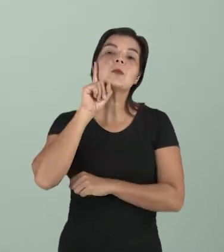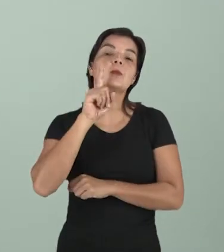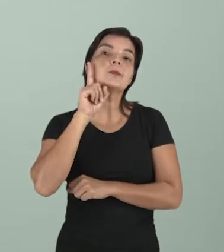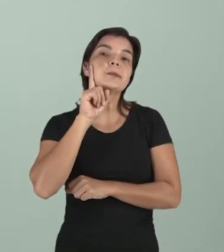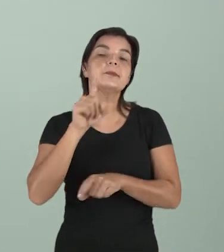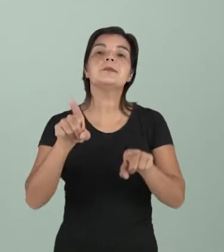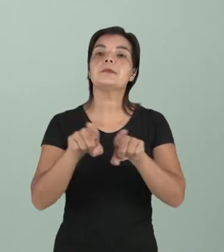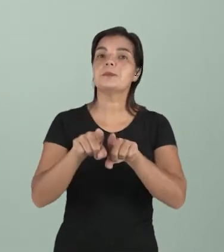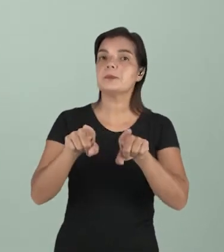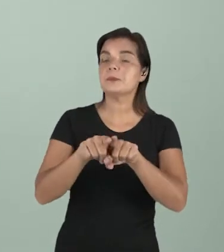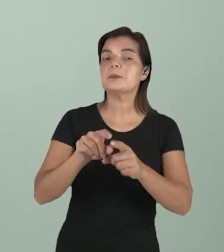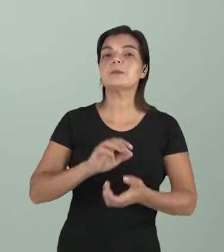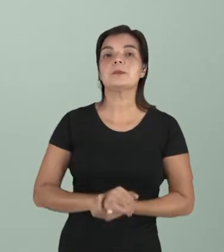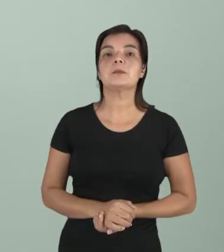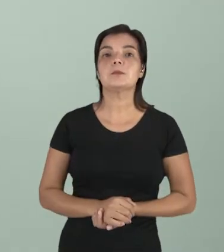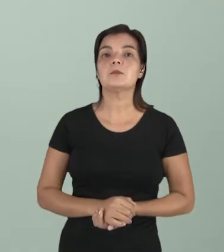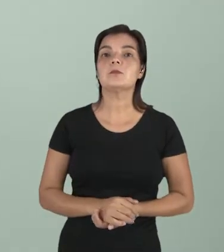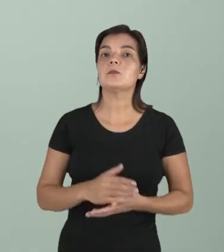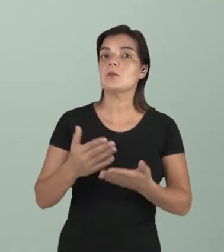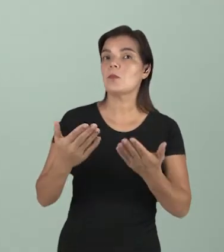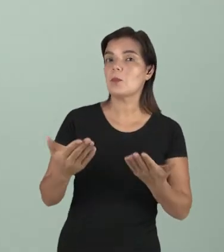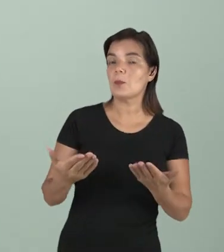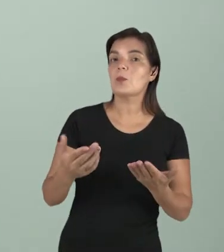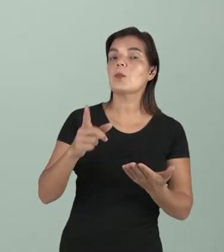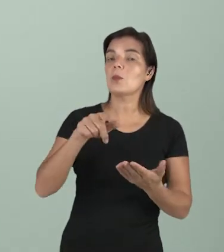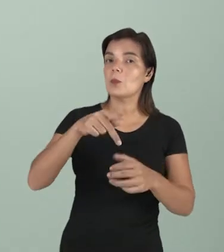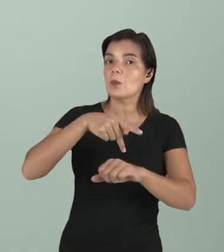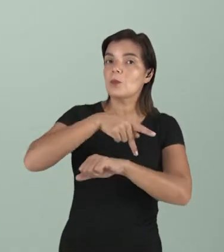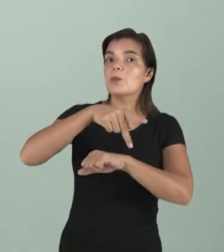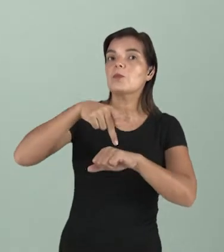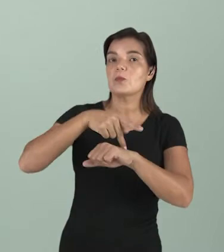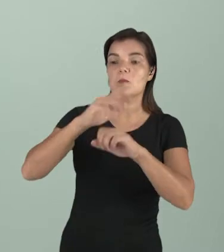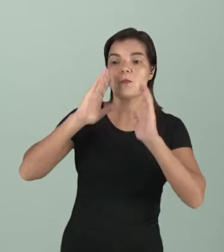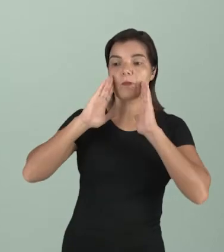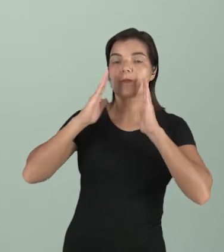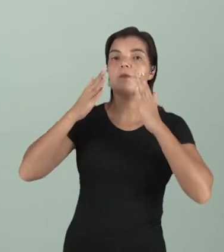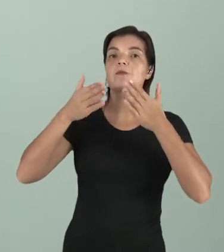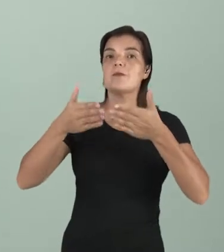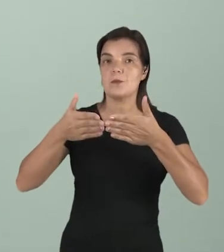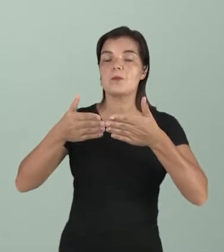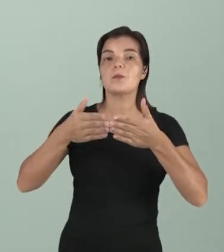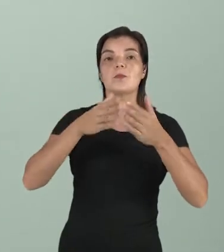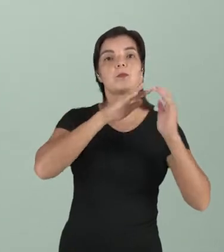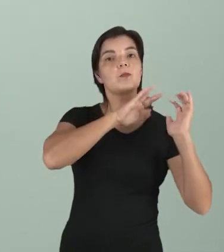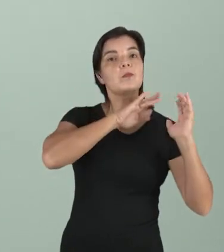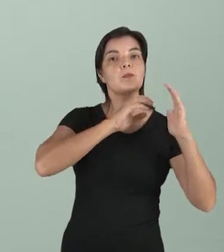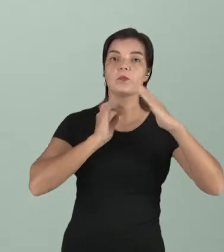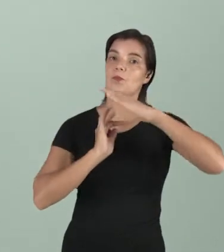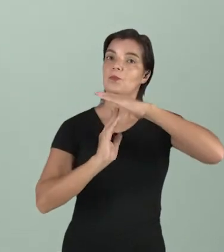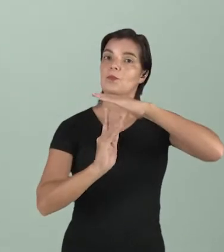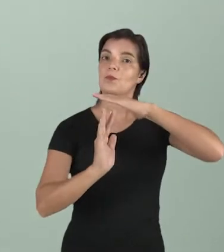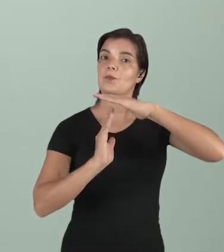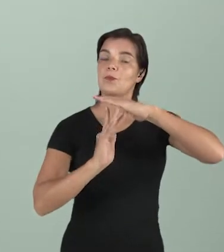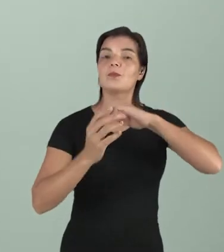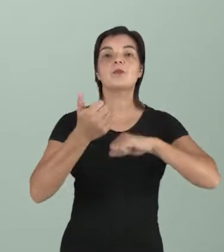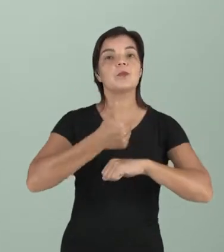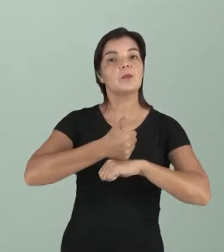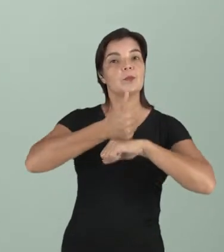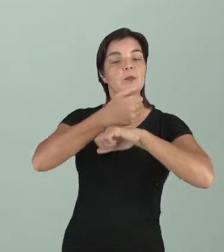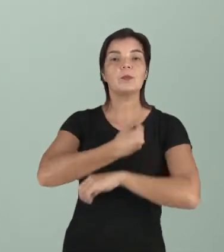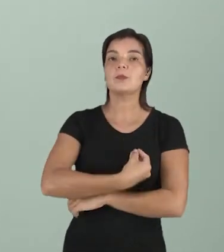mercado consumidor. E aí, querendo ou não, é um país visado também pelos imigrantes, pela qualidade de vida,